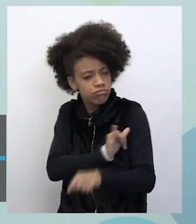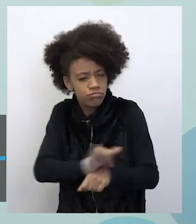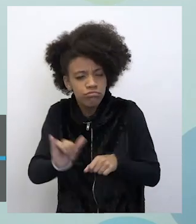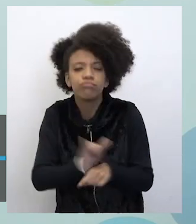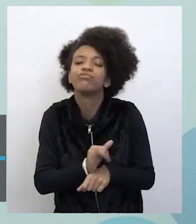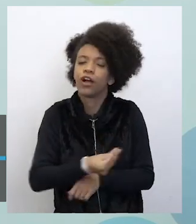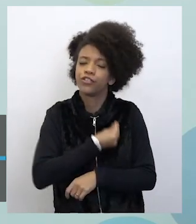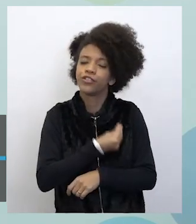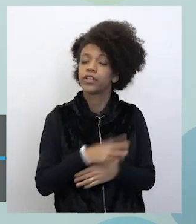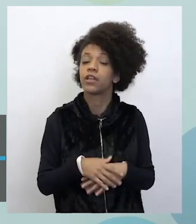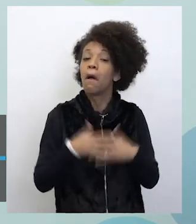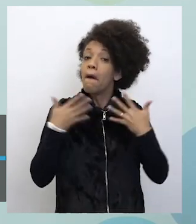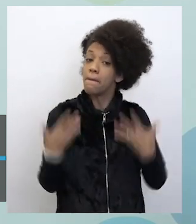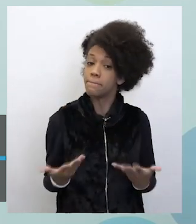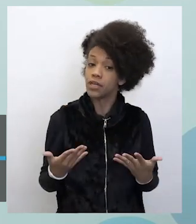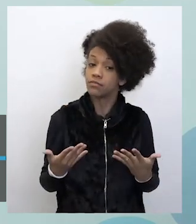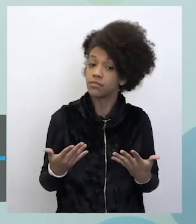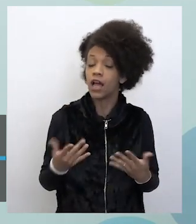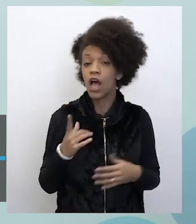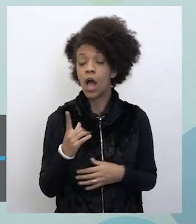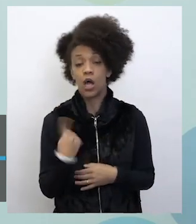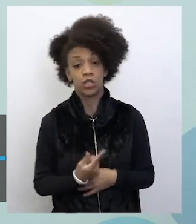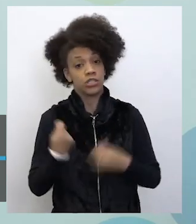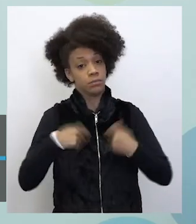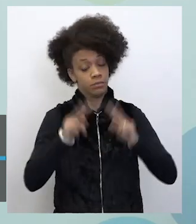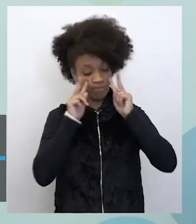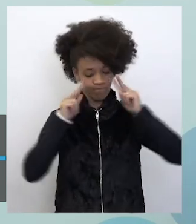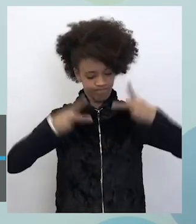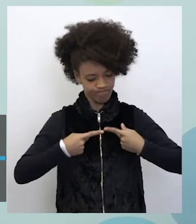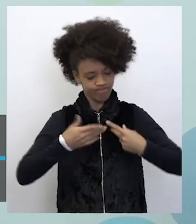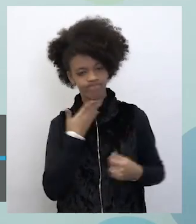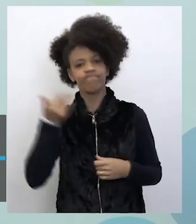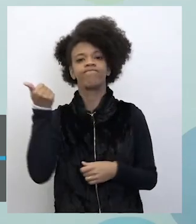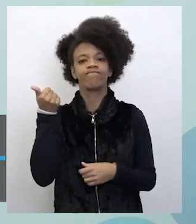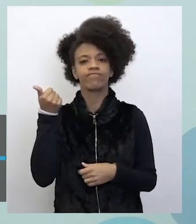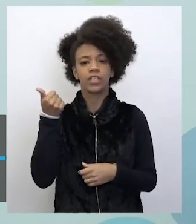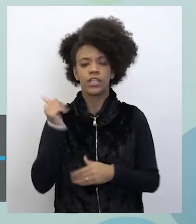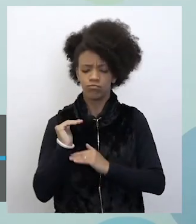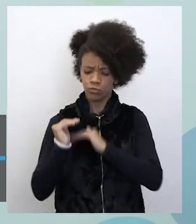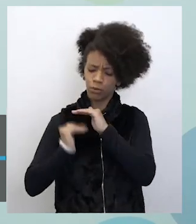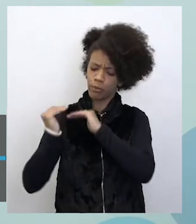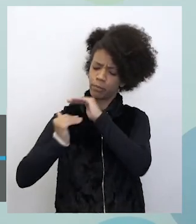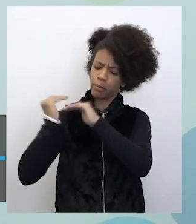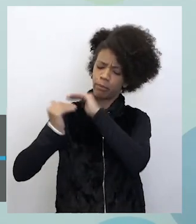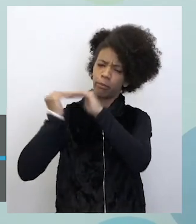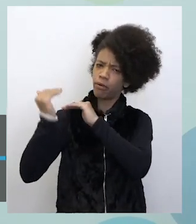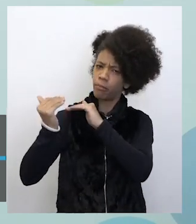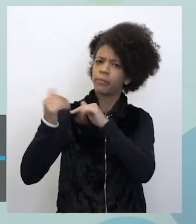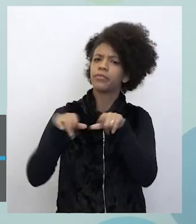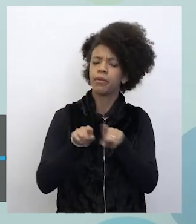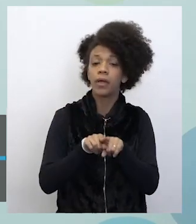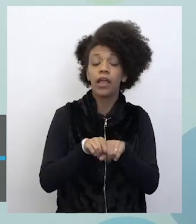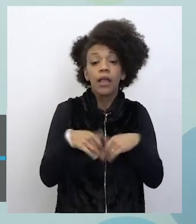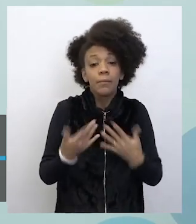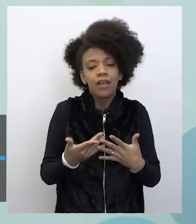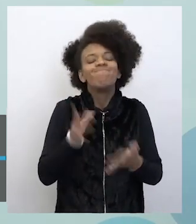nossos objetivos. Para isso, a gente vai se conhecer melhor, desenvolver essas nossas potencialidades para que a gente